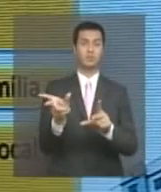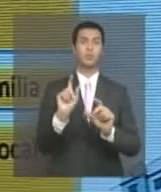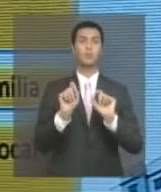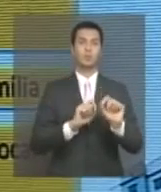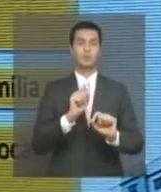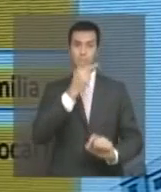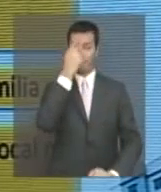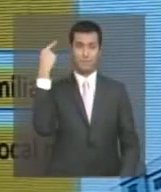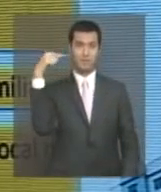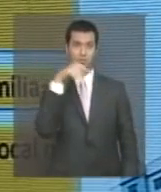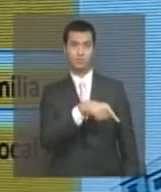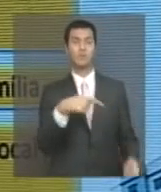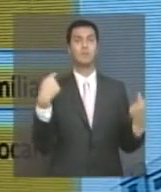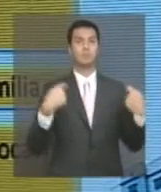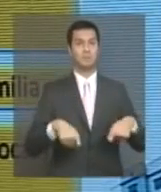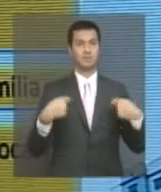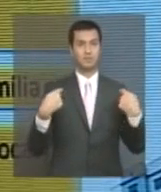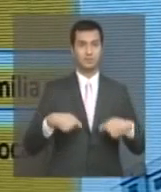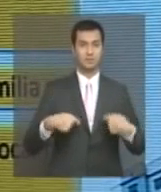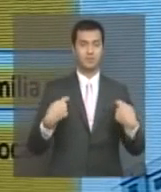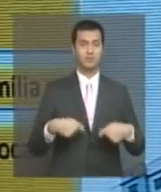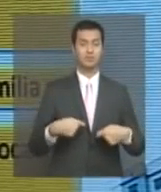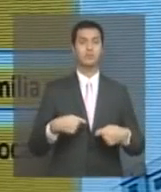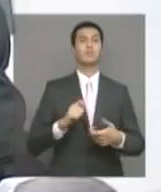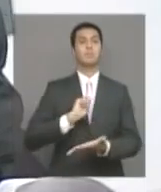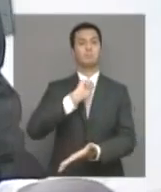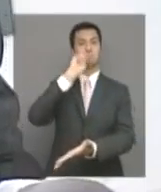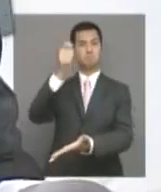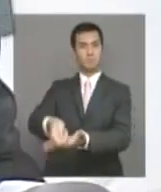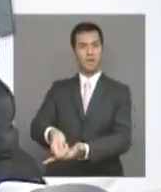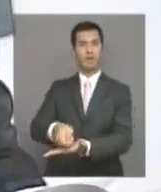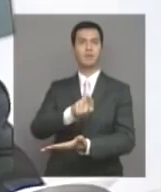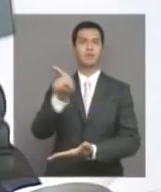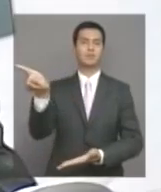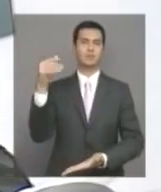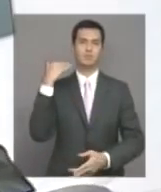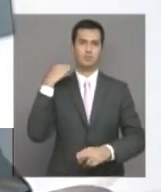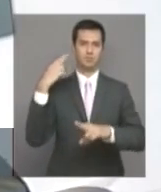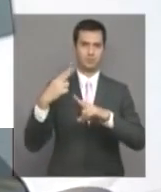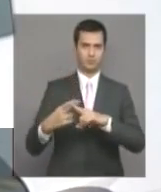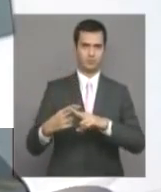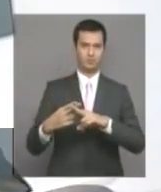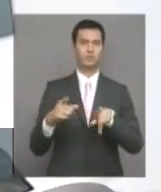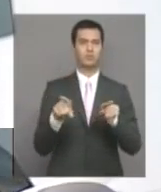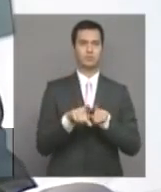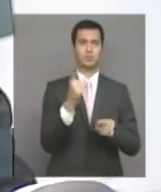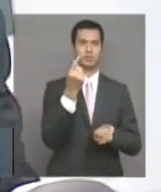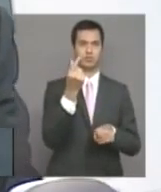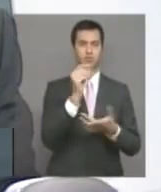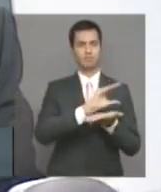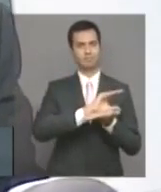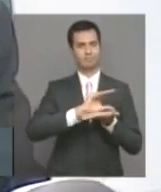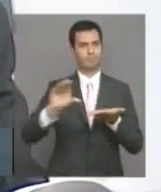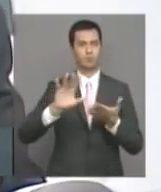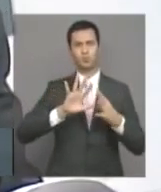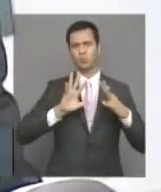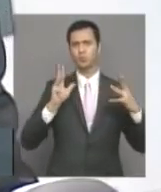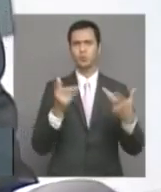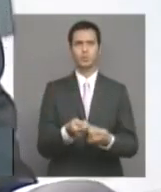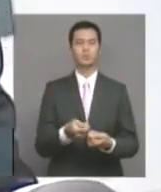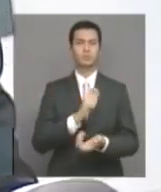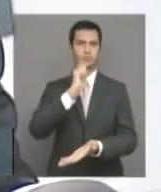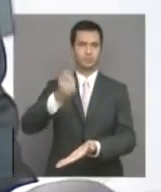débito e restituir o subsídio ao programa. A inclusão da modalidade reforma